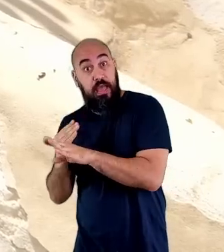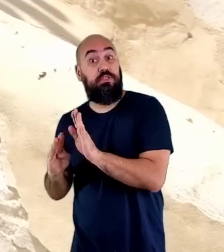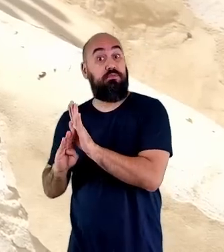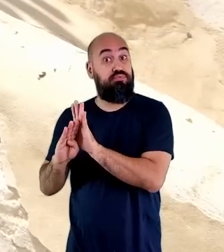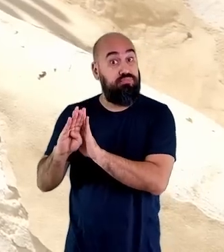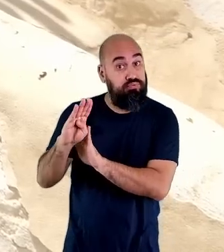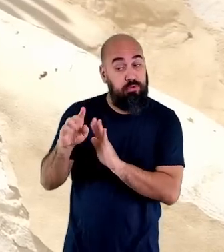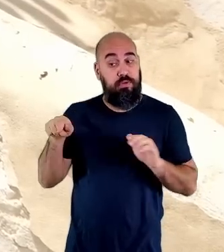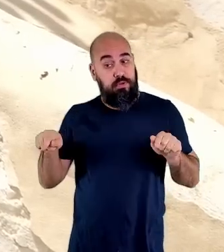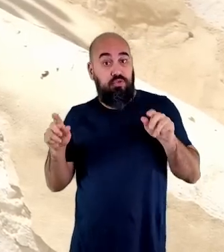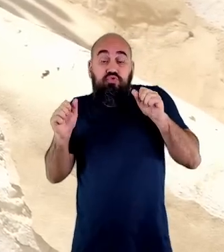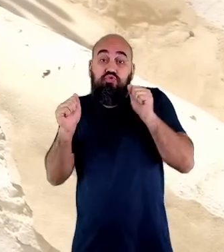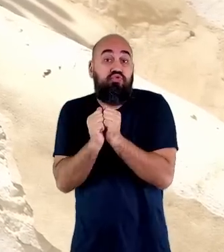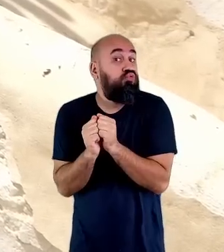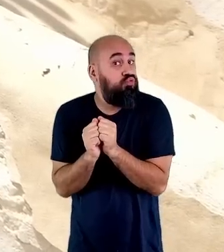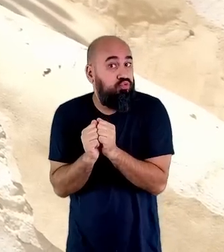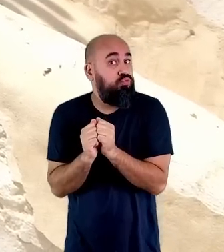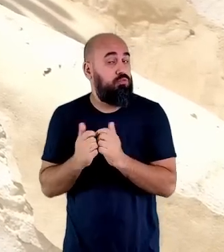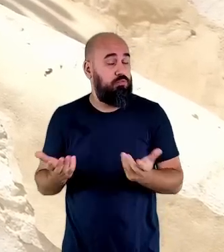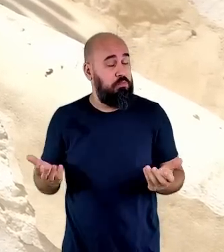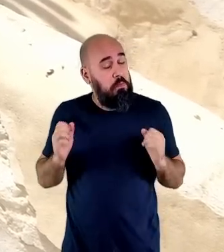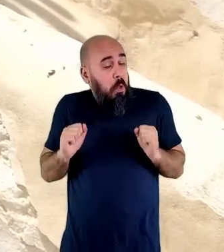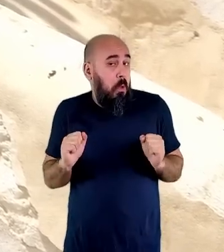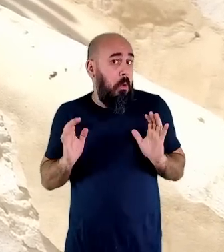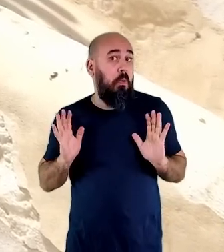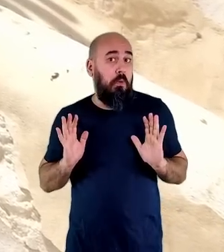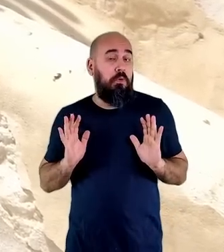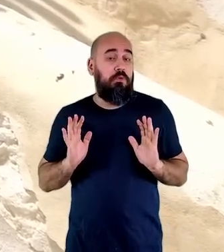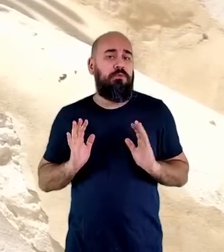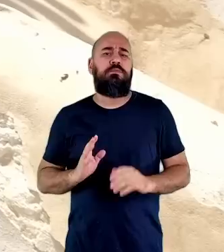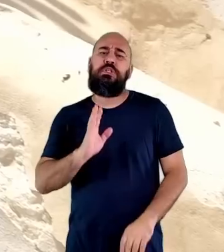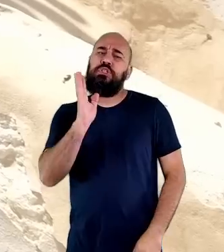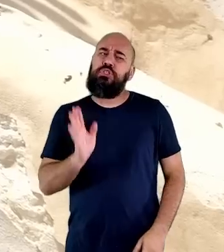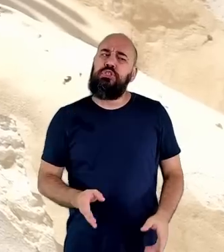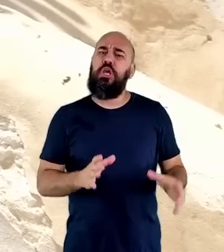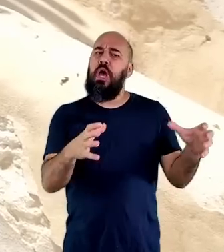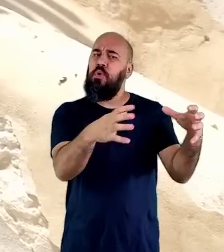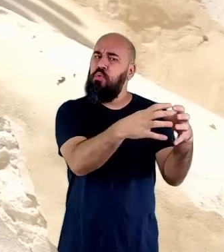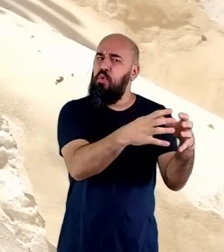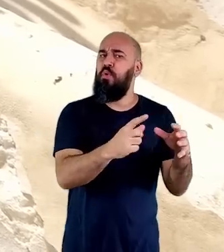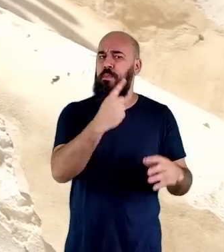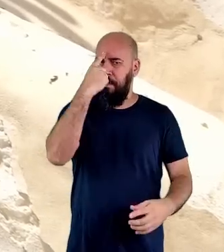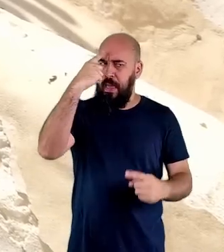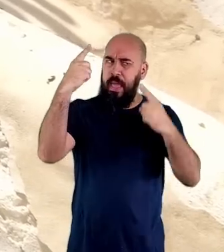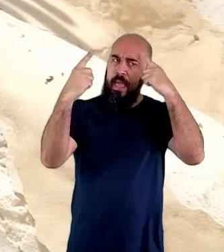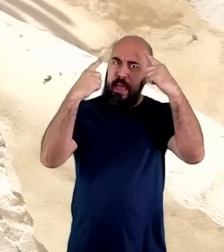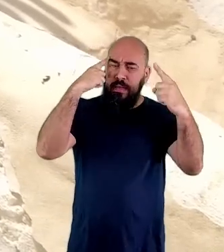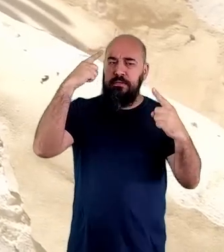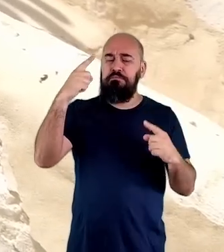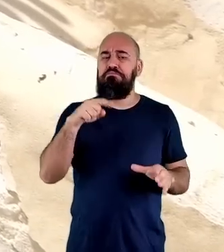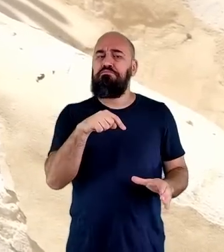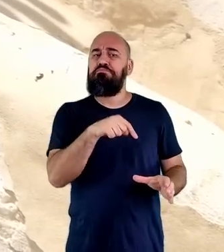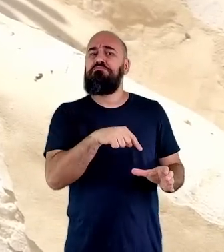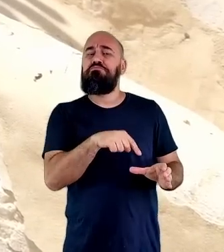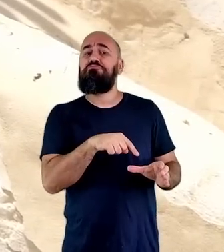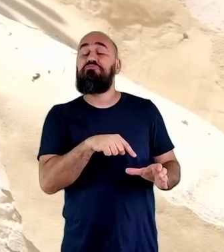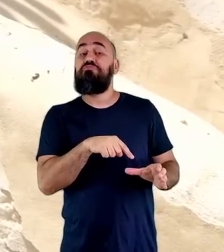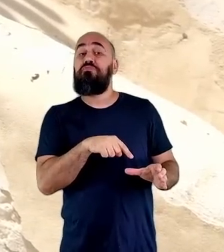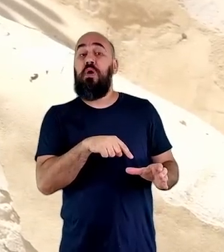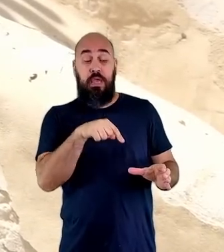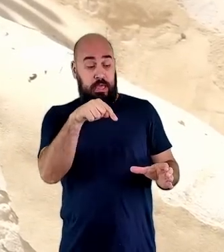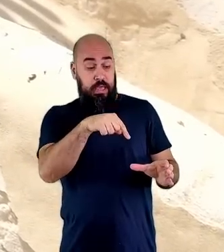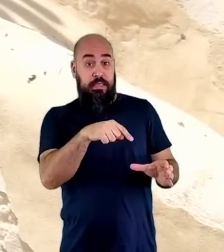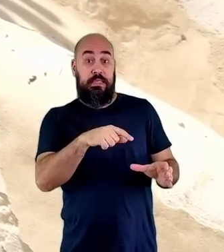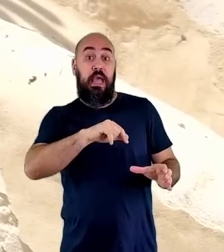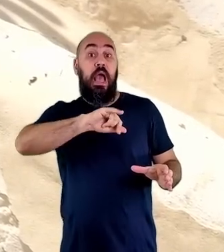o seu grande status de uma grande cidade de Judá. É possível. Já vi também alguns aventando a hipótese que esse poço possa